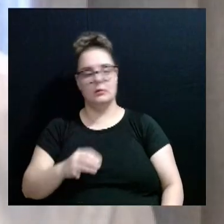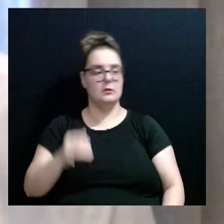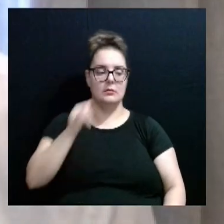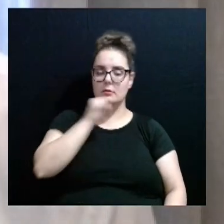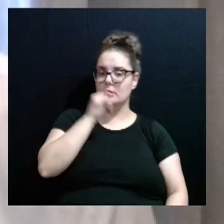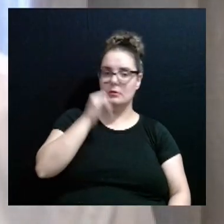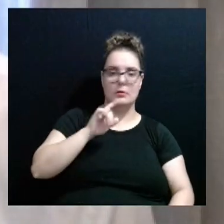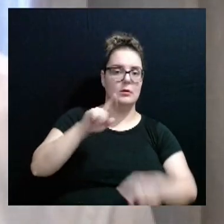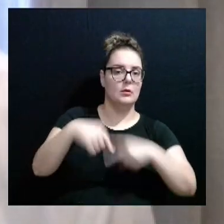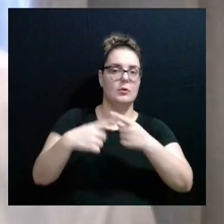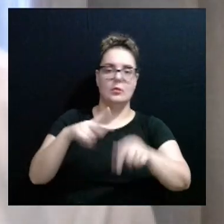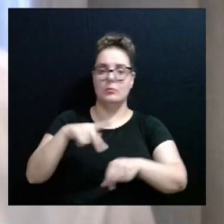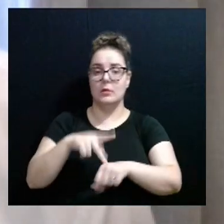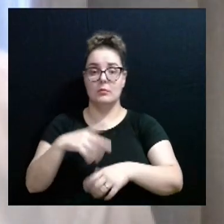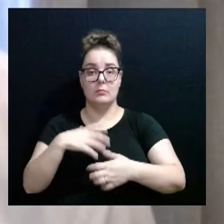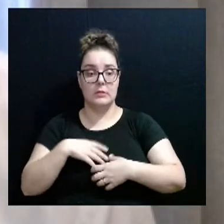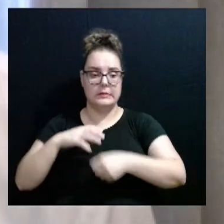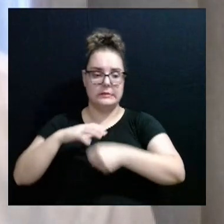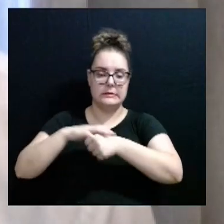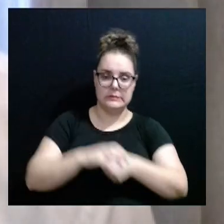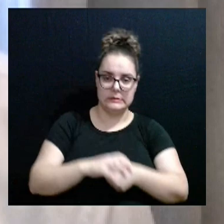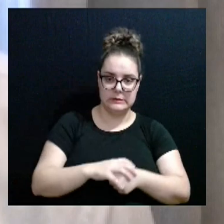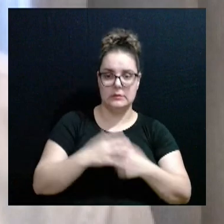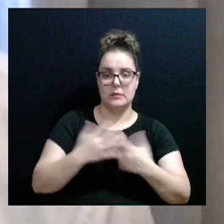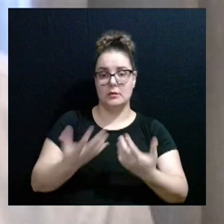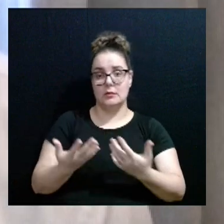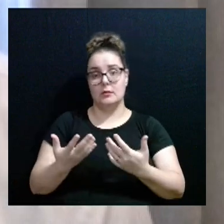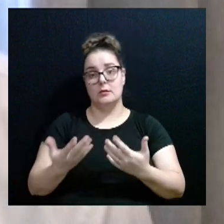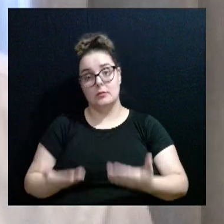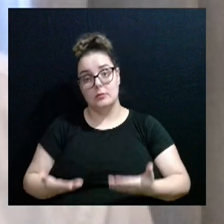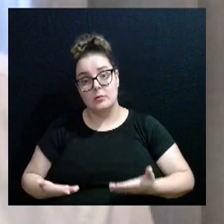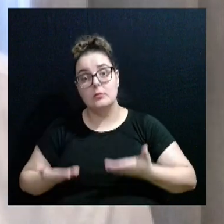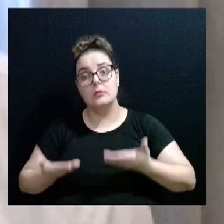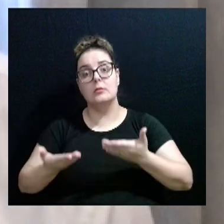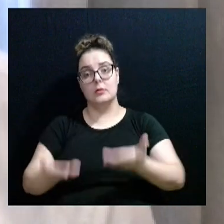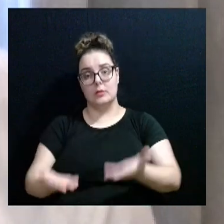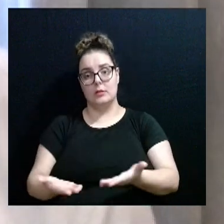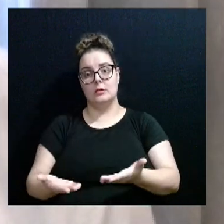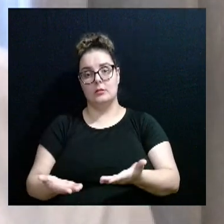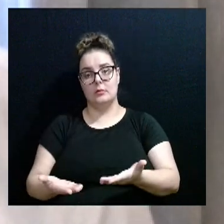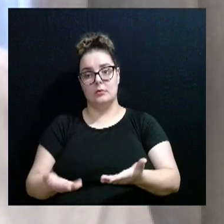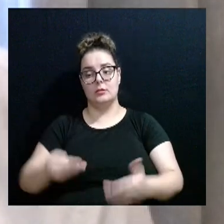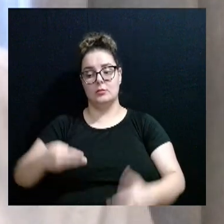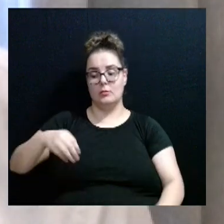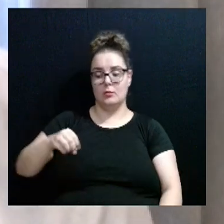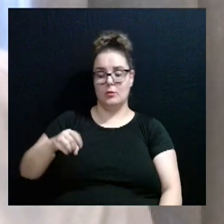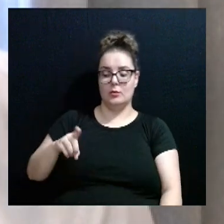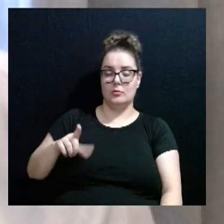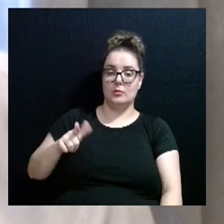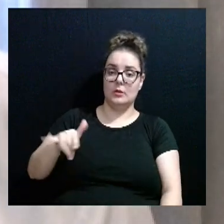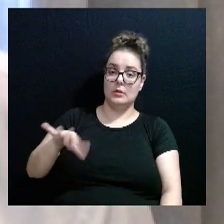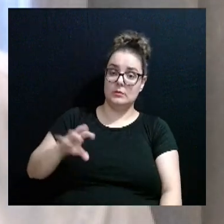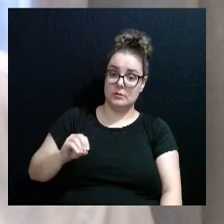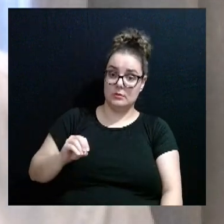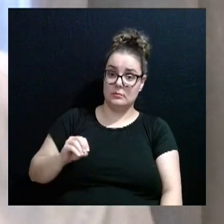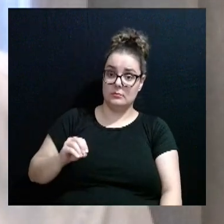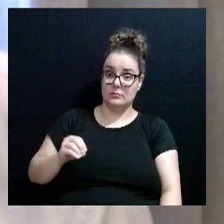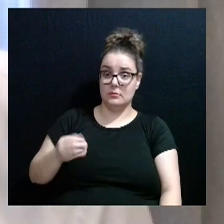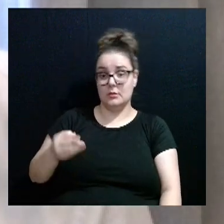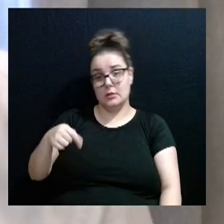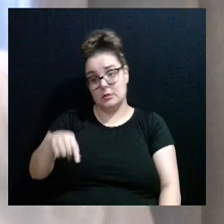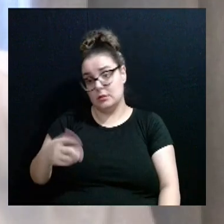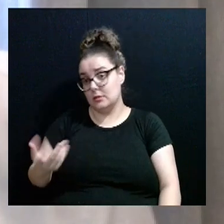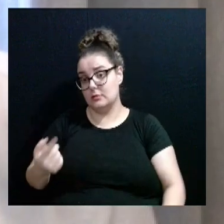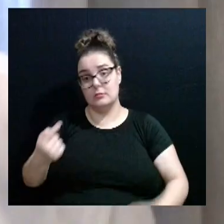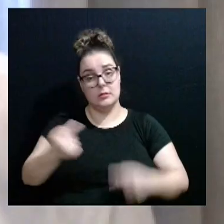mais pressionado vá colocar aí uma agenda de modulação e essa agenda de modulação vai ser discutida